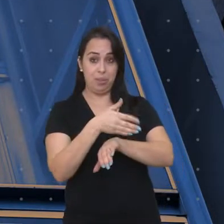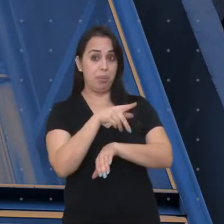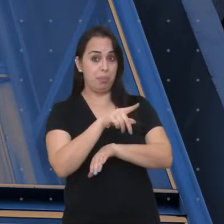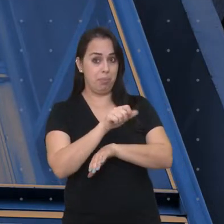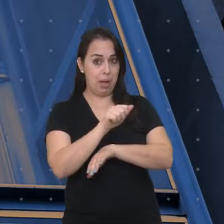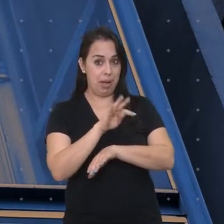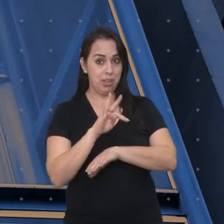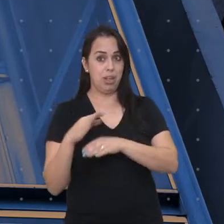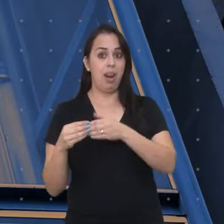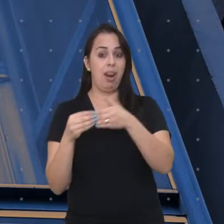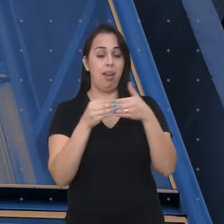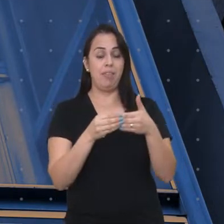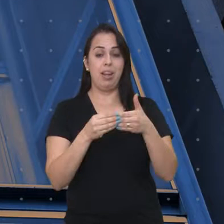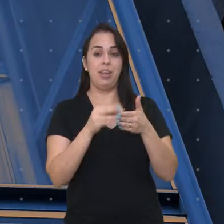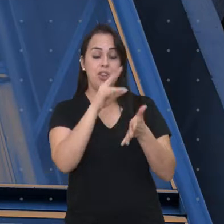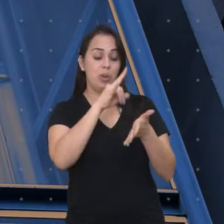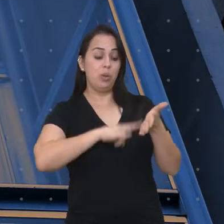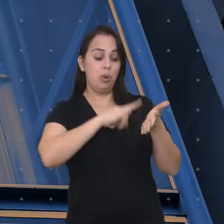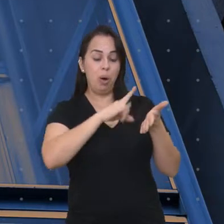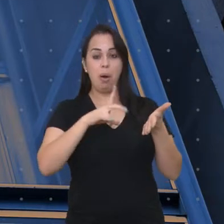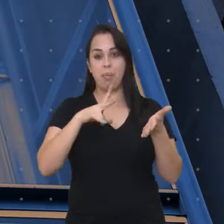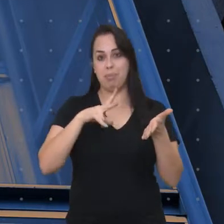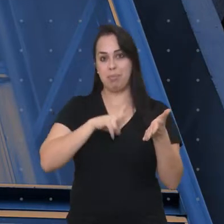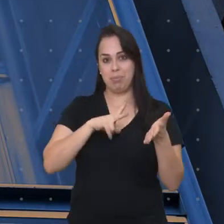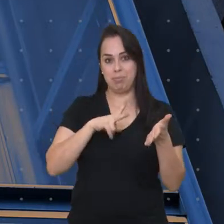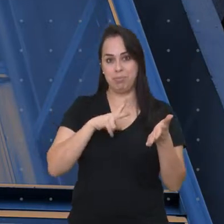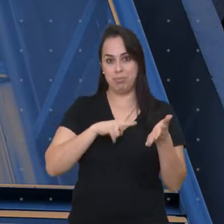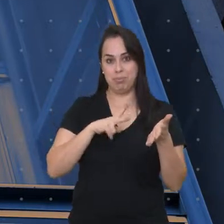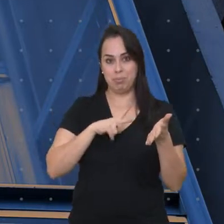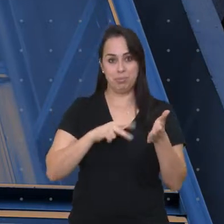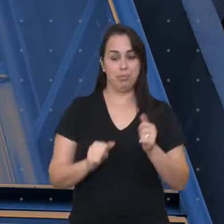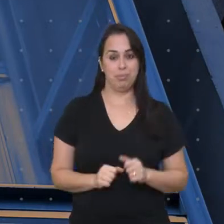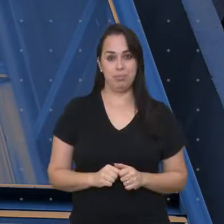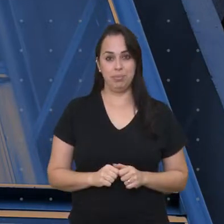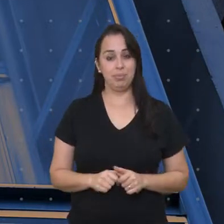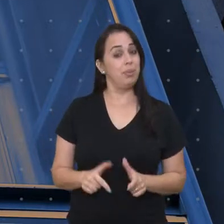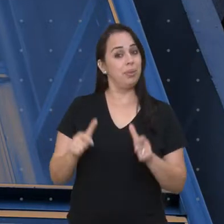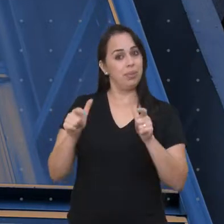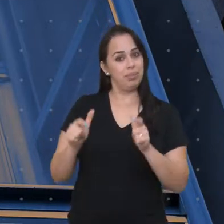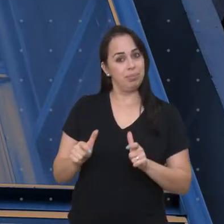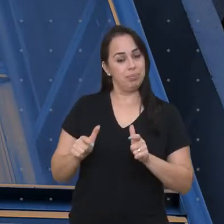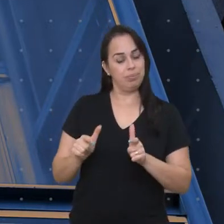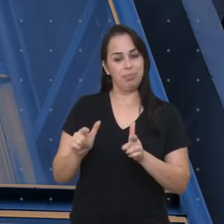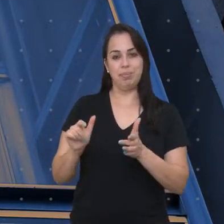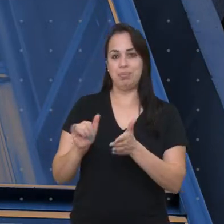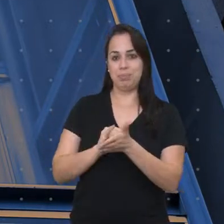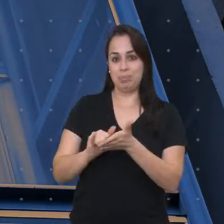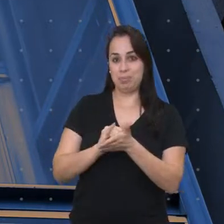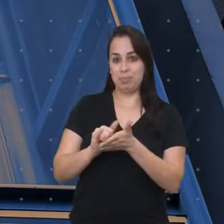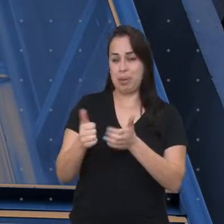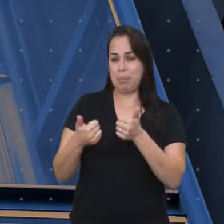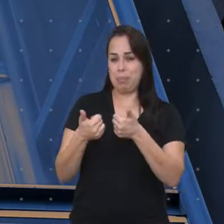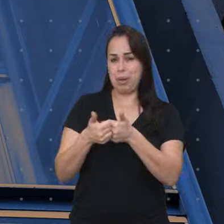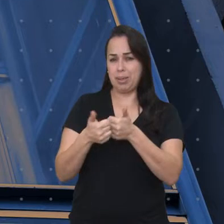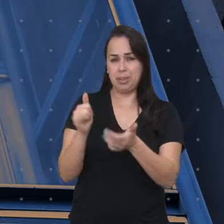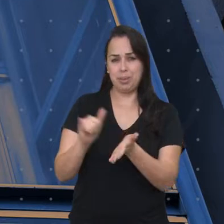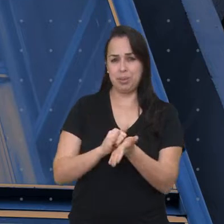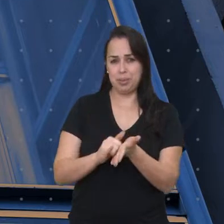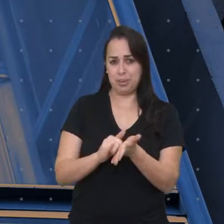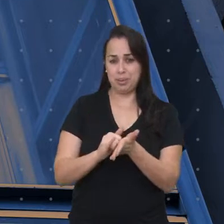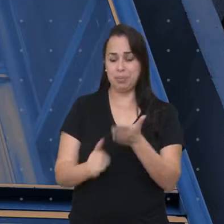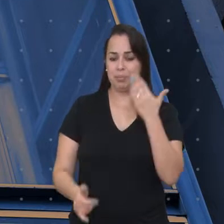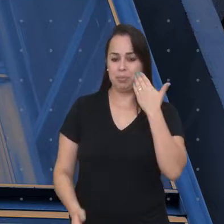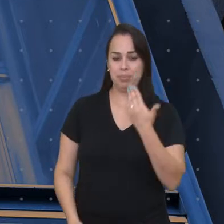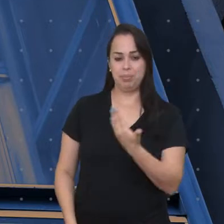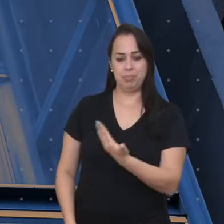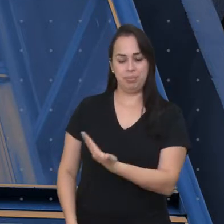comparecer ao PAT levando RG, CPF, carteira de trabalho e o cartão cidadão. O PAT fica na Praça Afonso